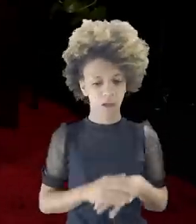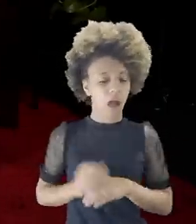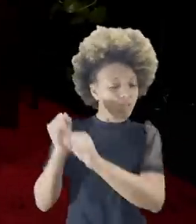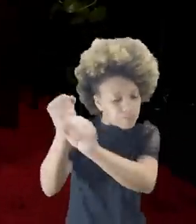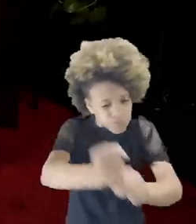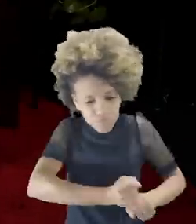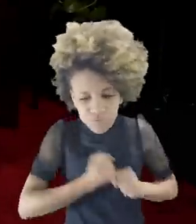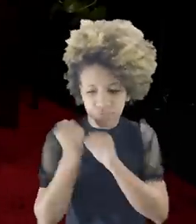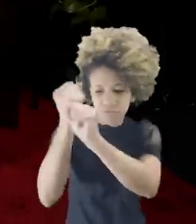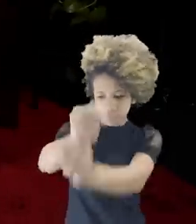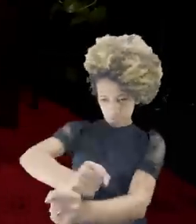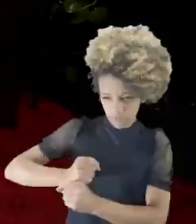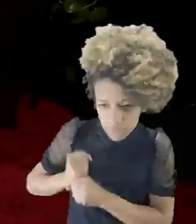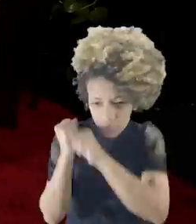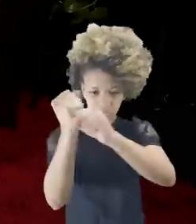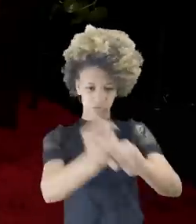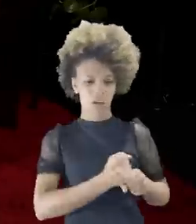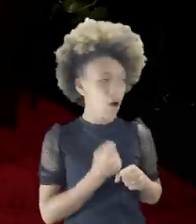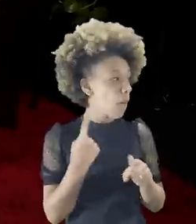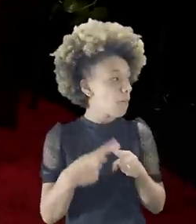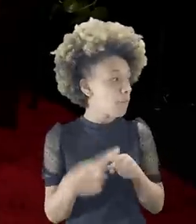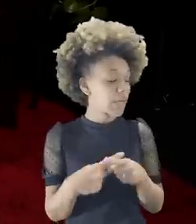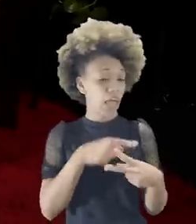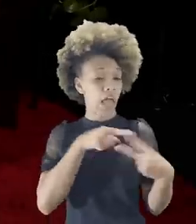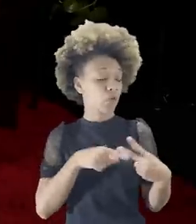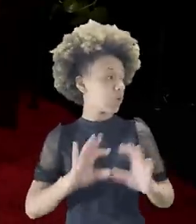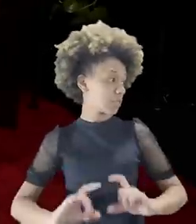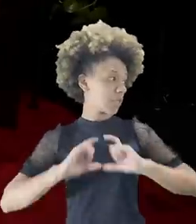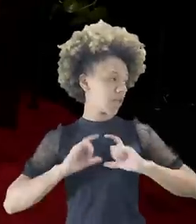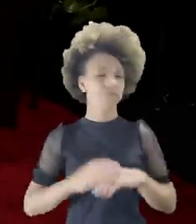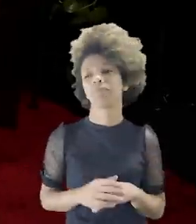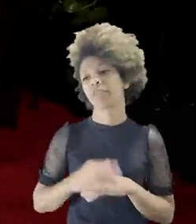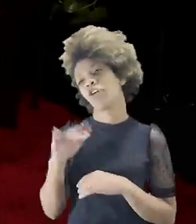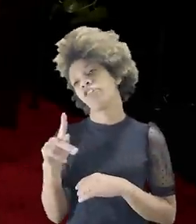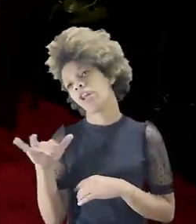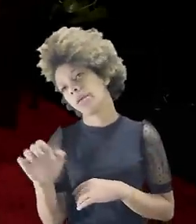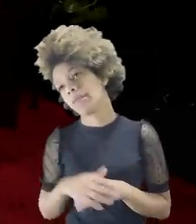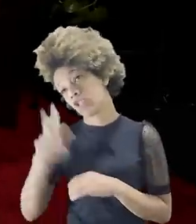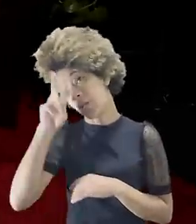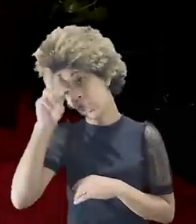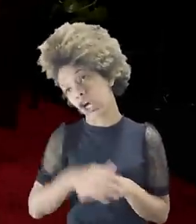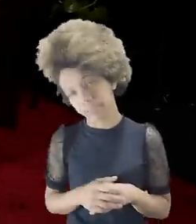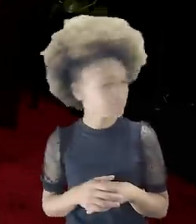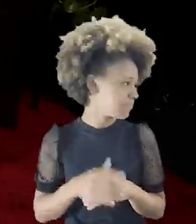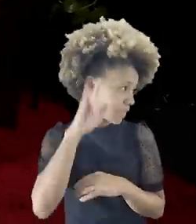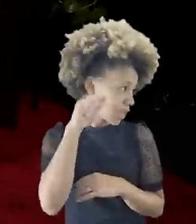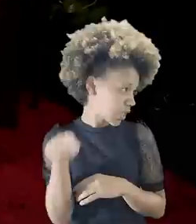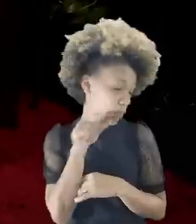a gente vira o fã do carro porque o cara ganhou duas medalhas tudo não tem de carro você vai lá no Twitter O Felipe Neto falando sobre a história do canoísmo